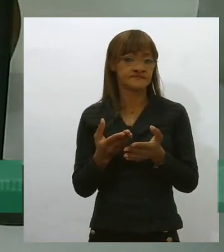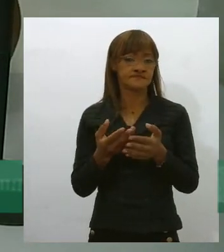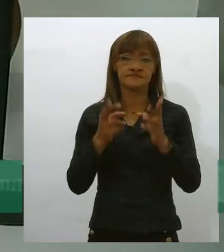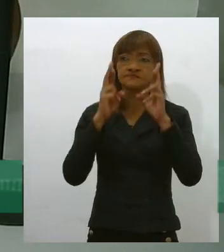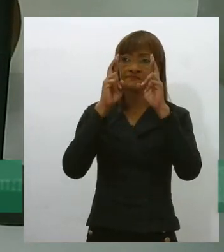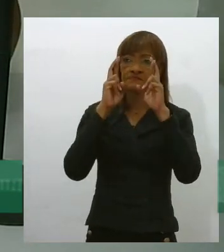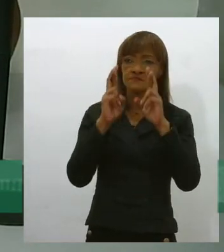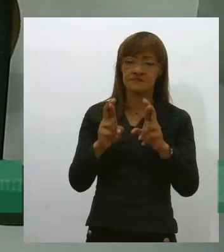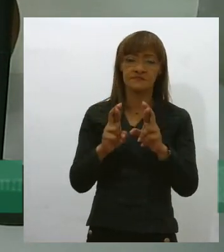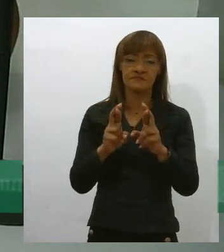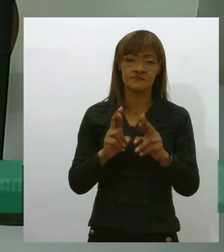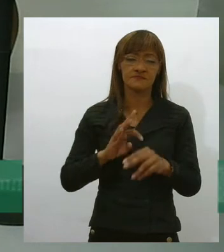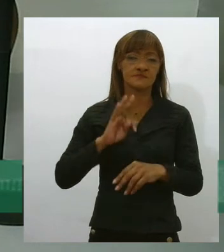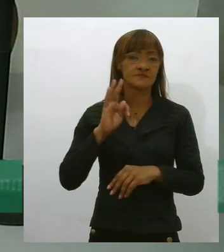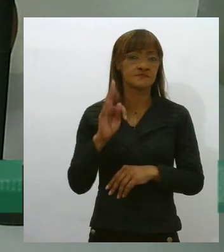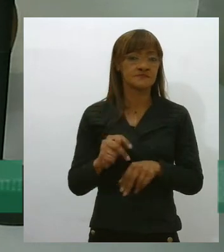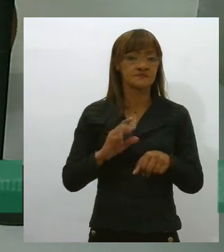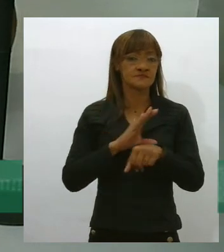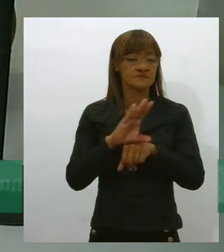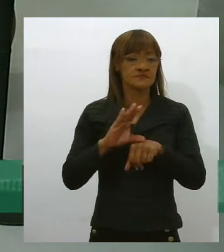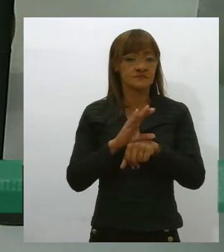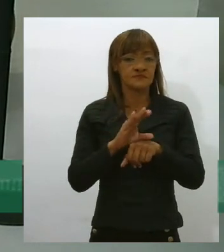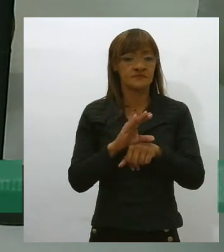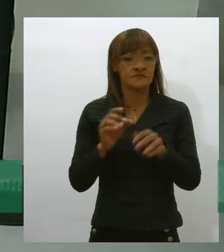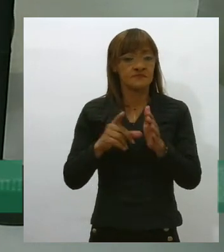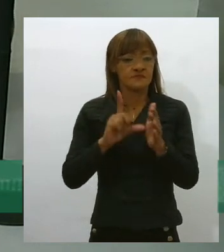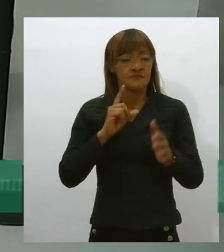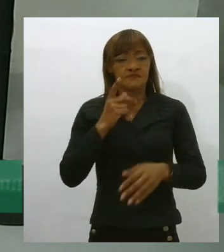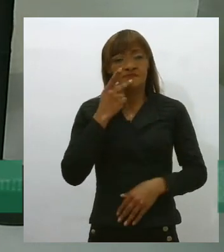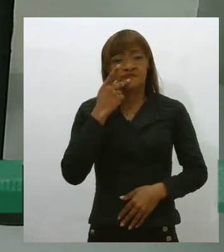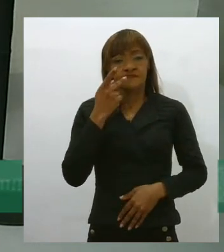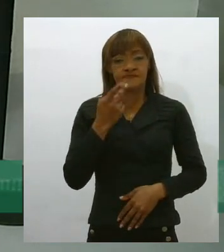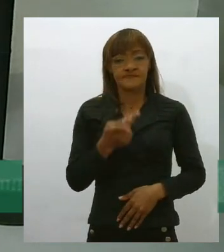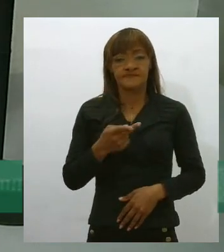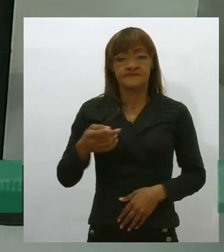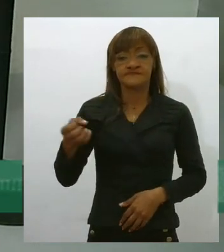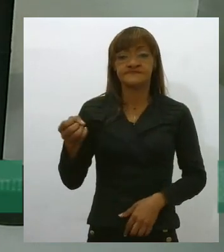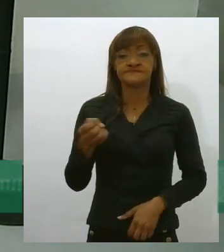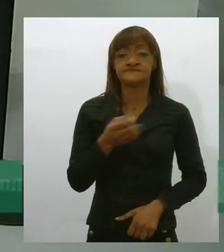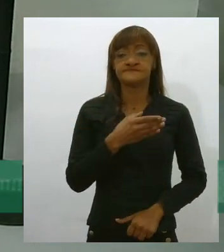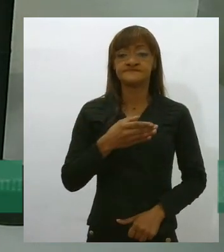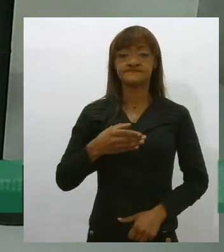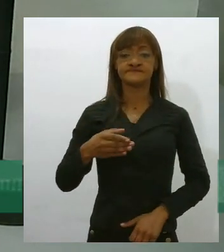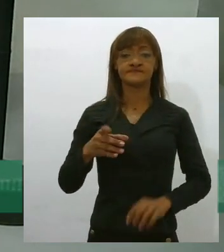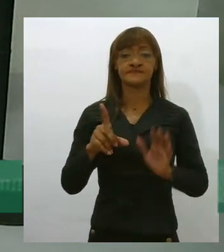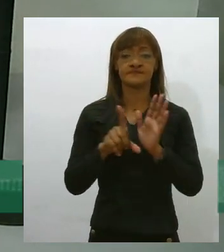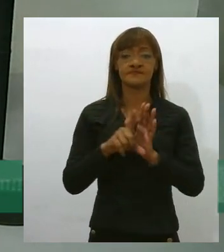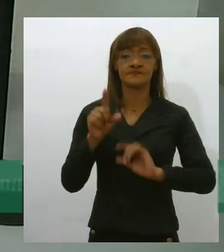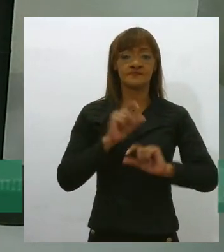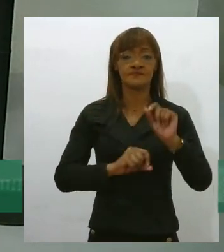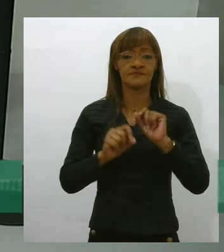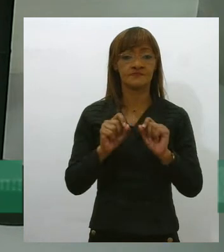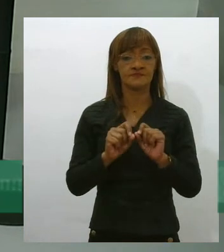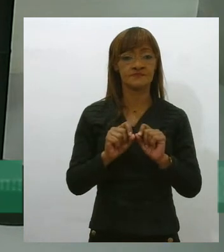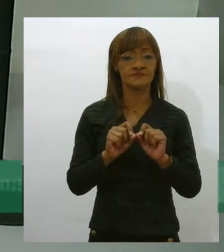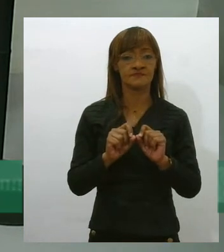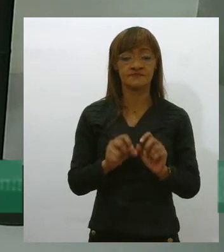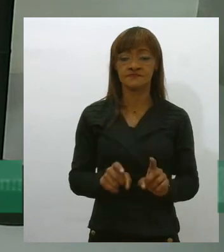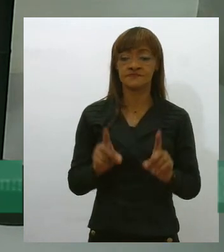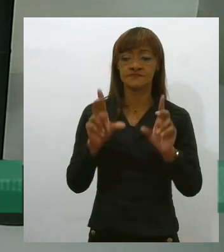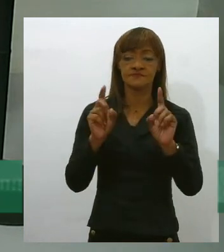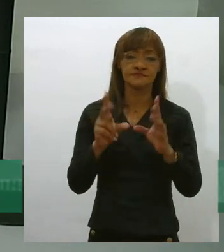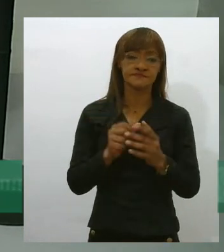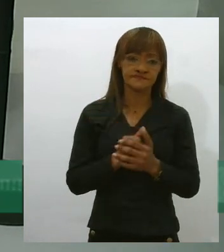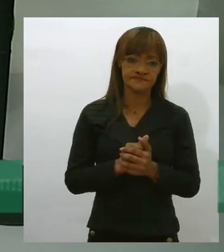constitucionais como eu falei o que que essa nova lei que altera e permite essa venda-se por cento da